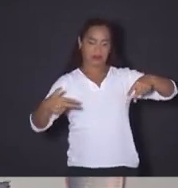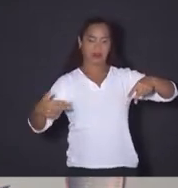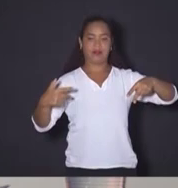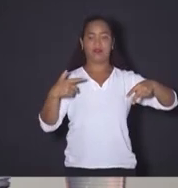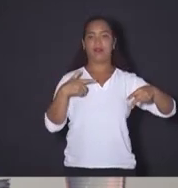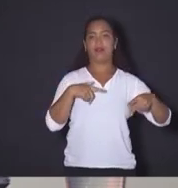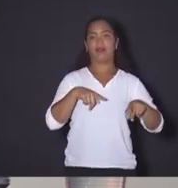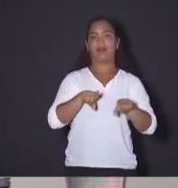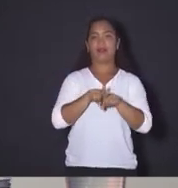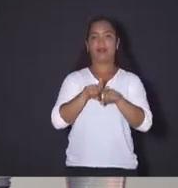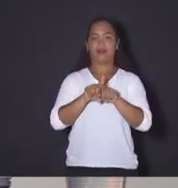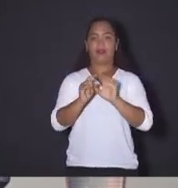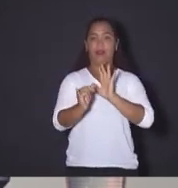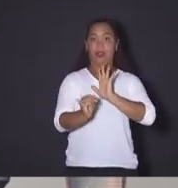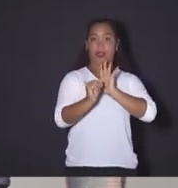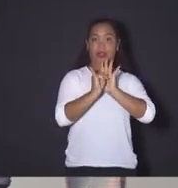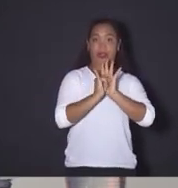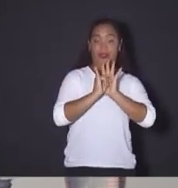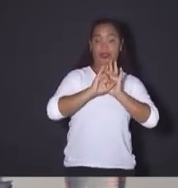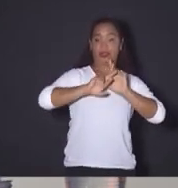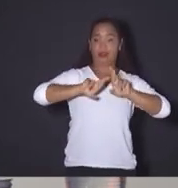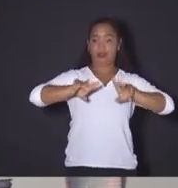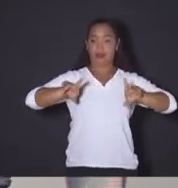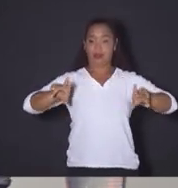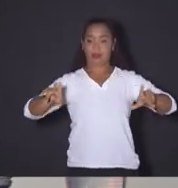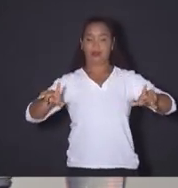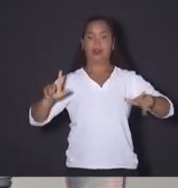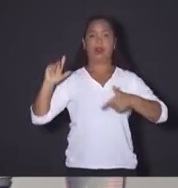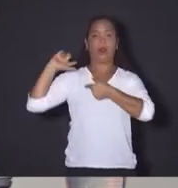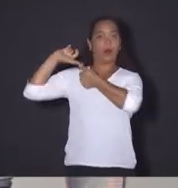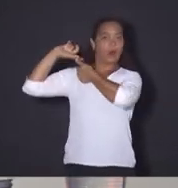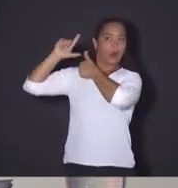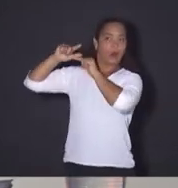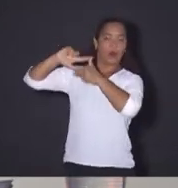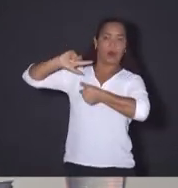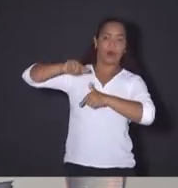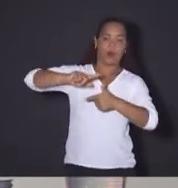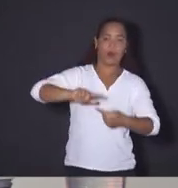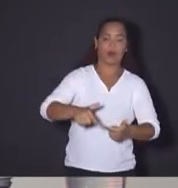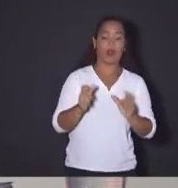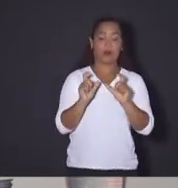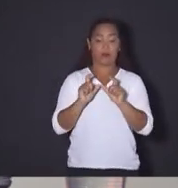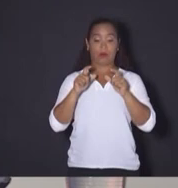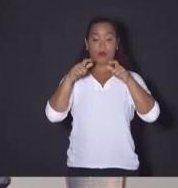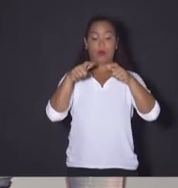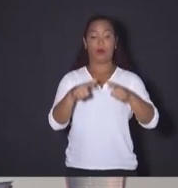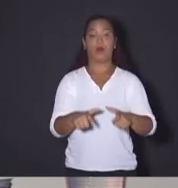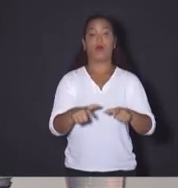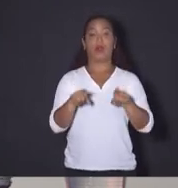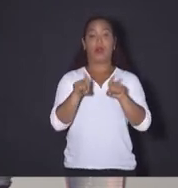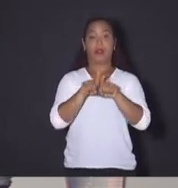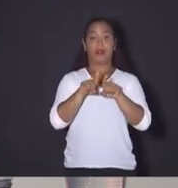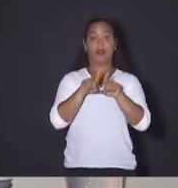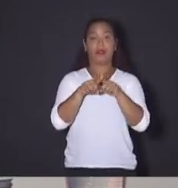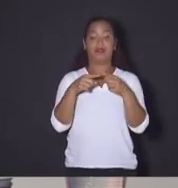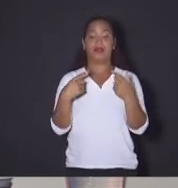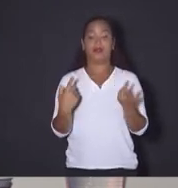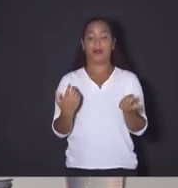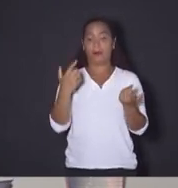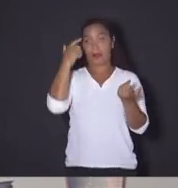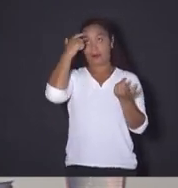e identidade de gênero geracional cultural regional além das diferenças cognitivas e